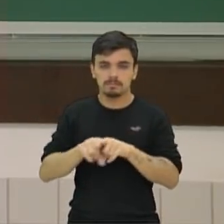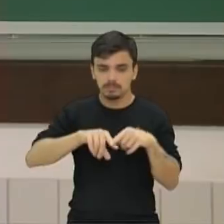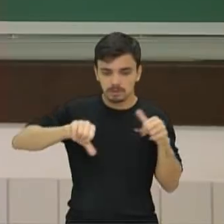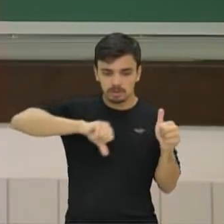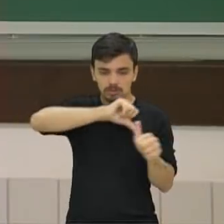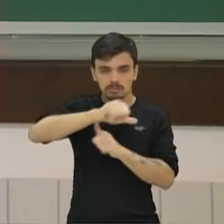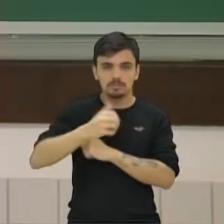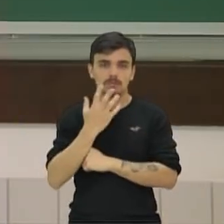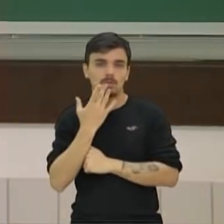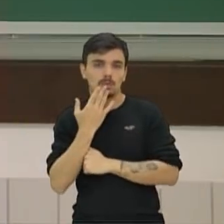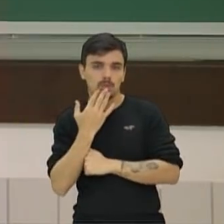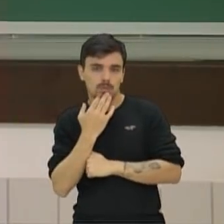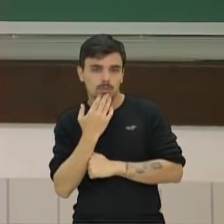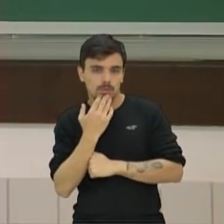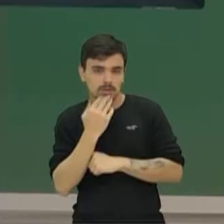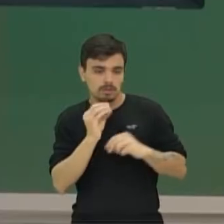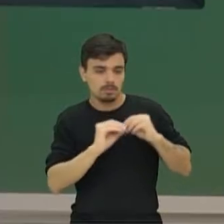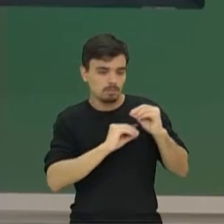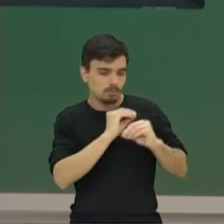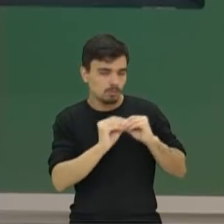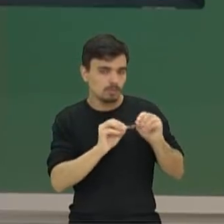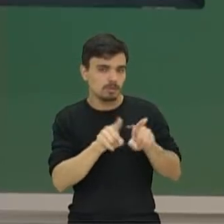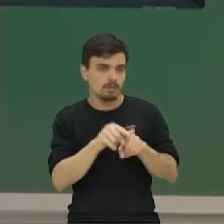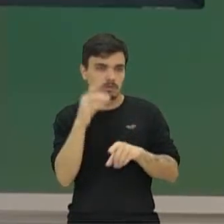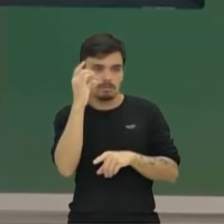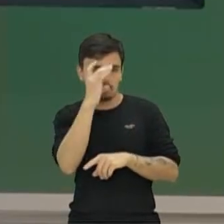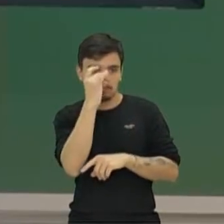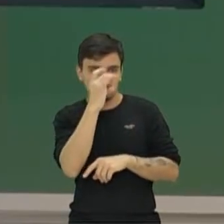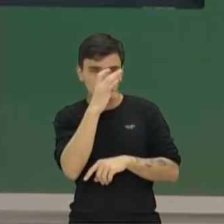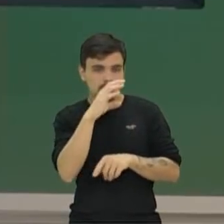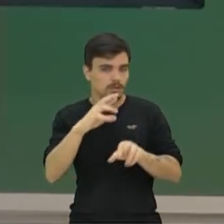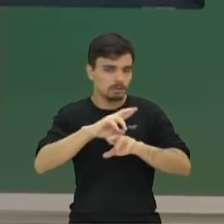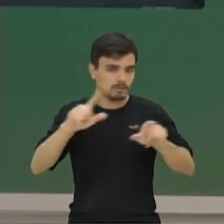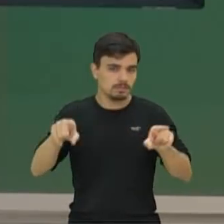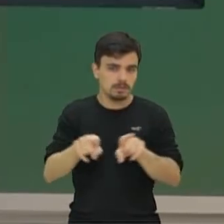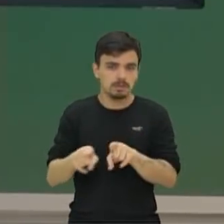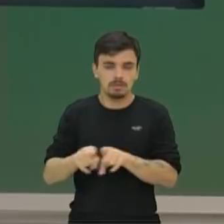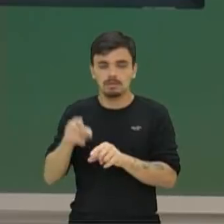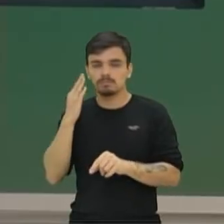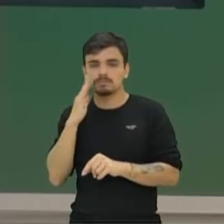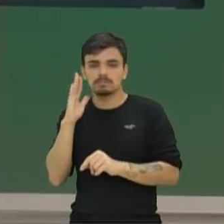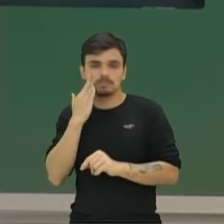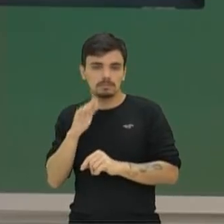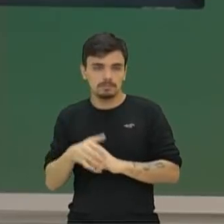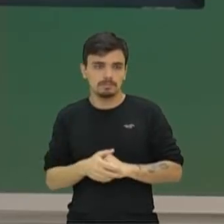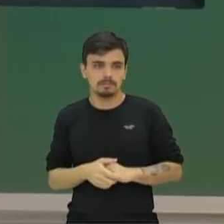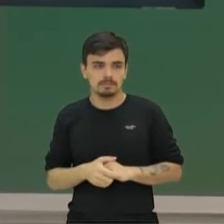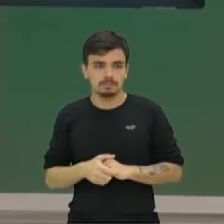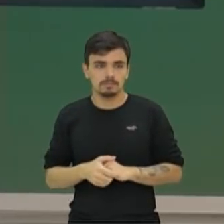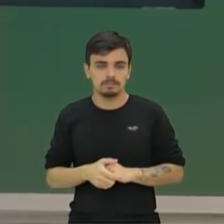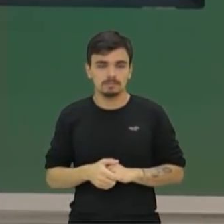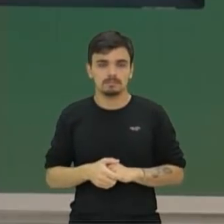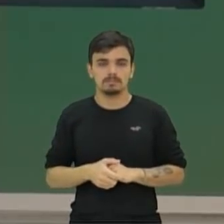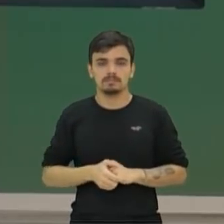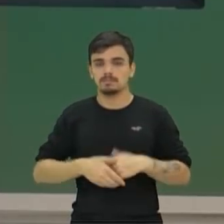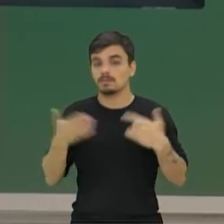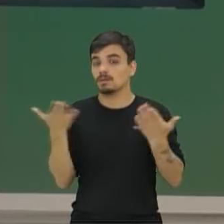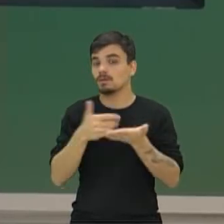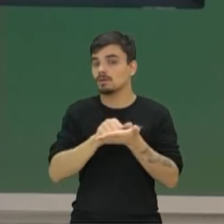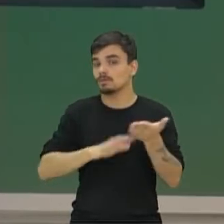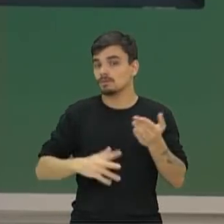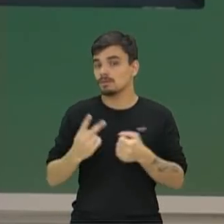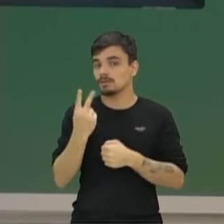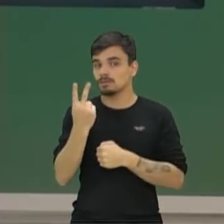de cores, né? Do verde, ó, tonalidades de verde diferente, o azul. Então vamos para a